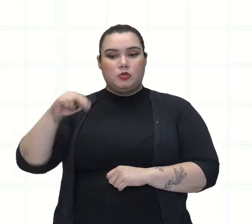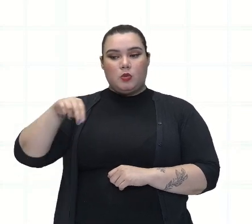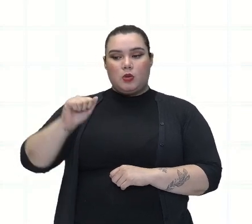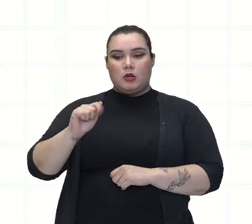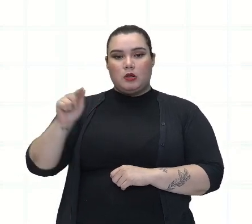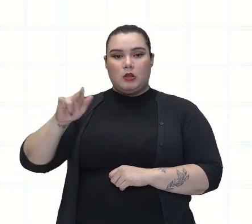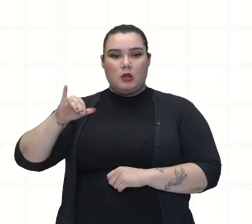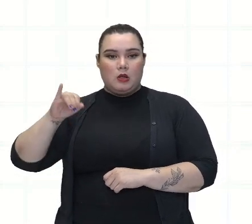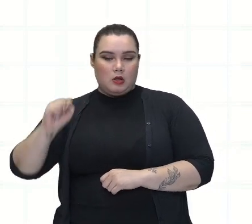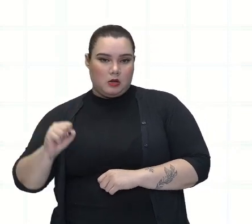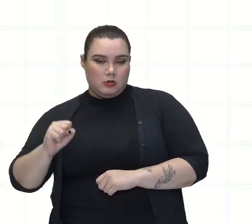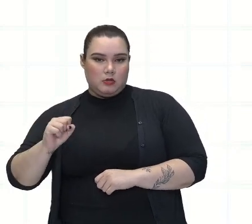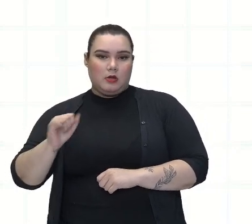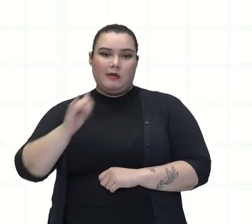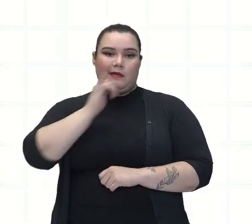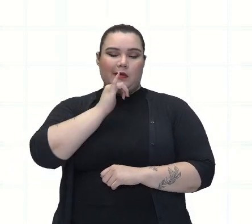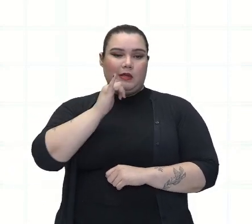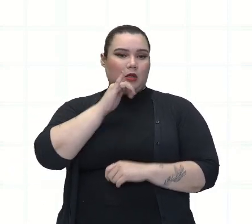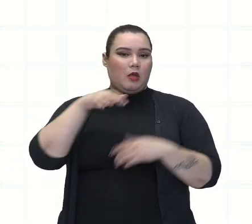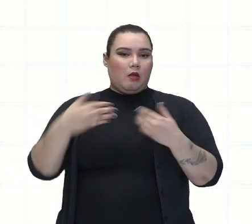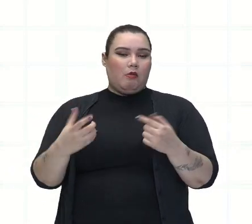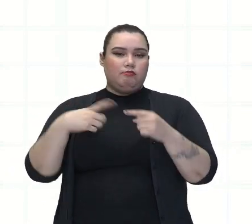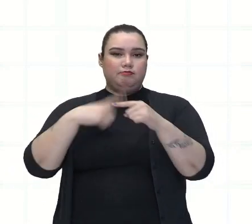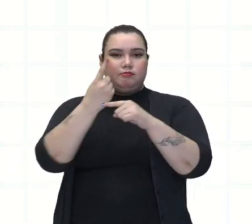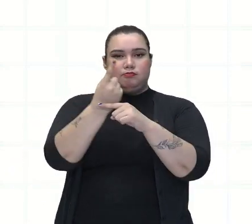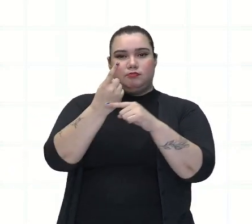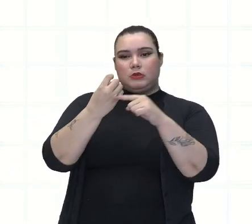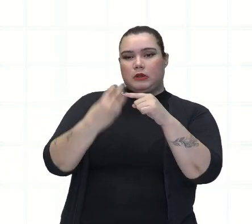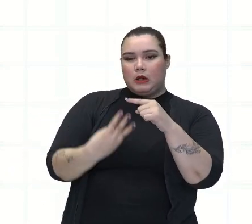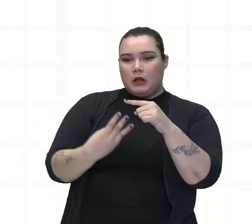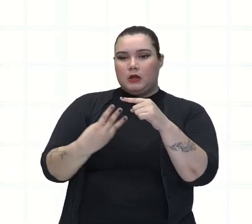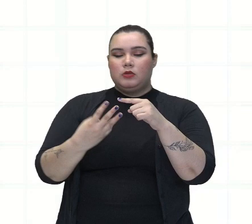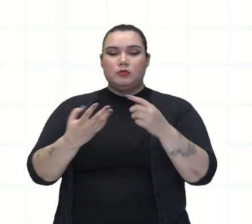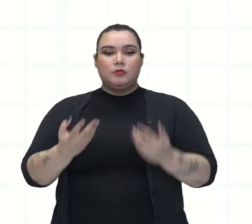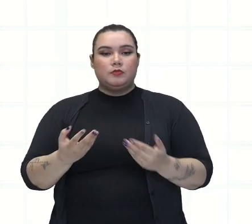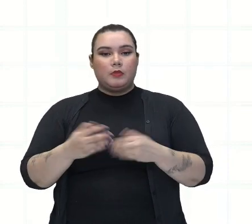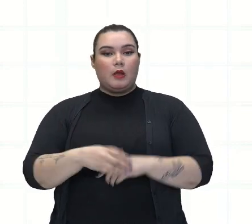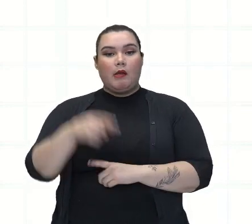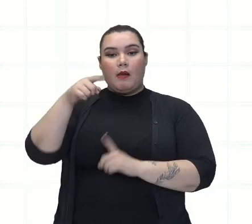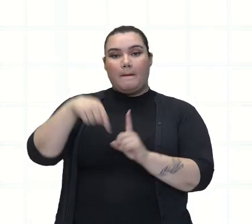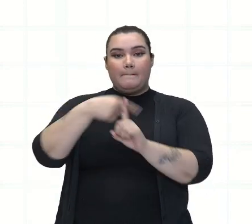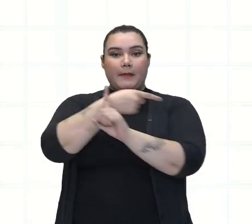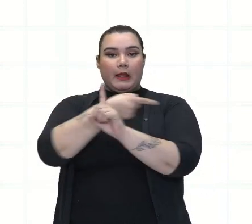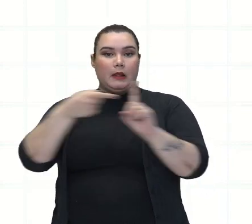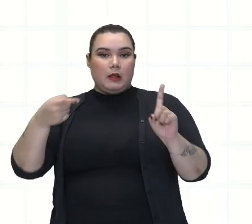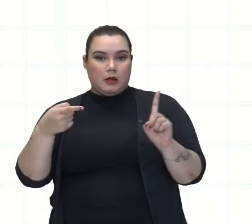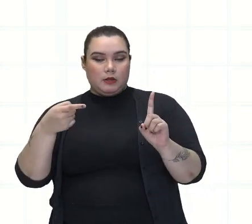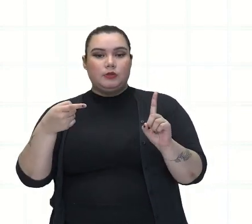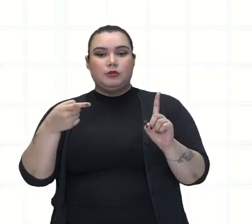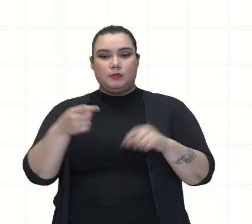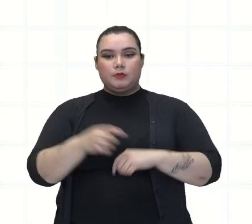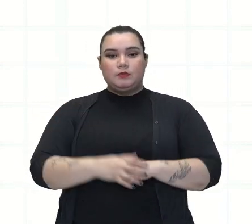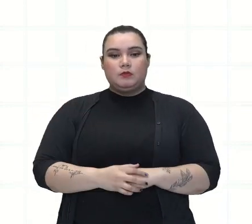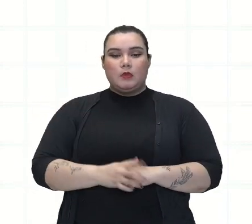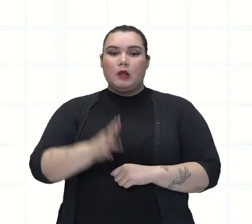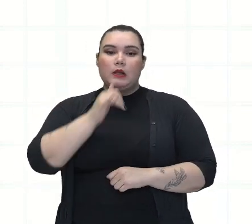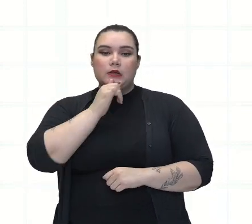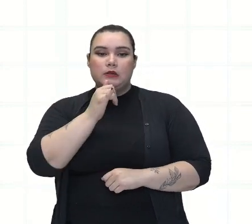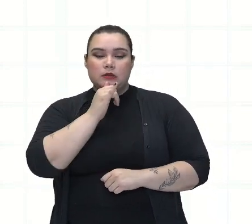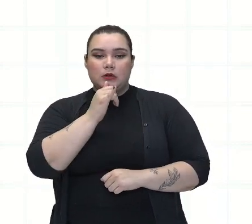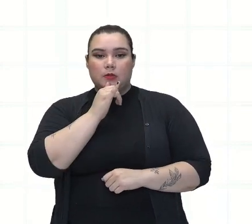indicam parte de um inteiro, ou seja, a divisão dos seres. Então, olha